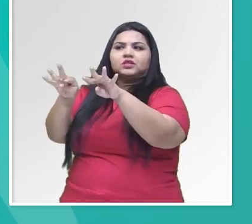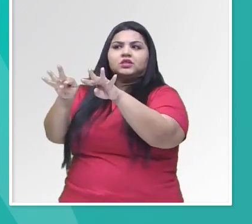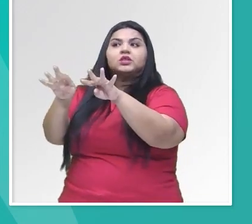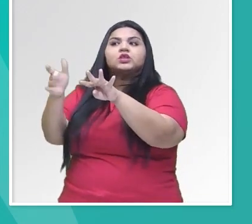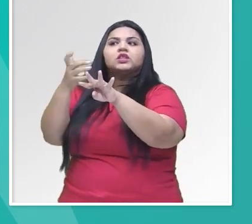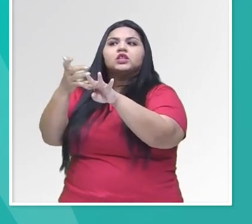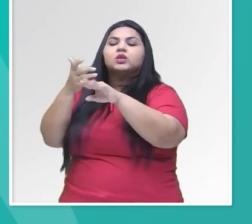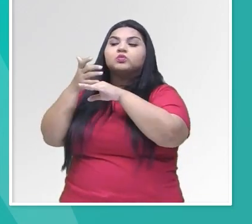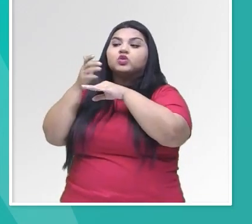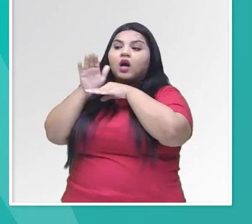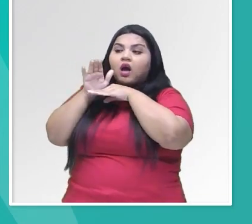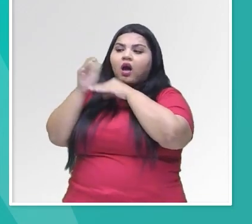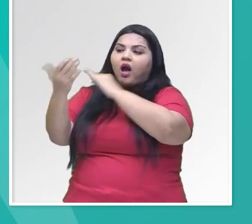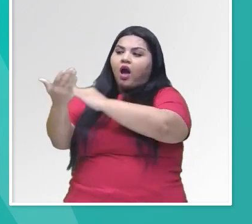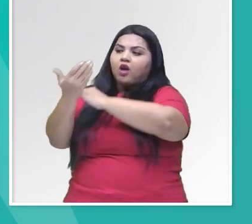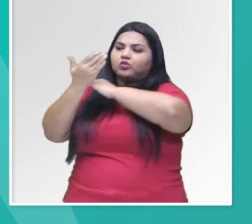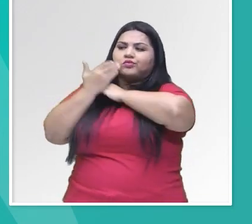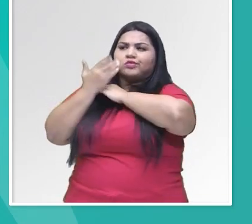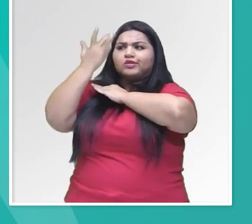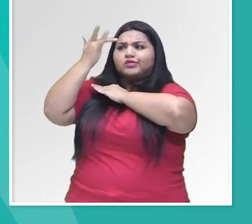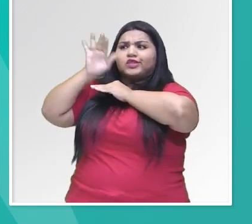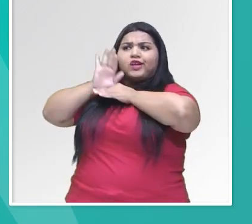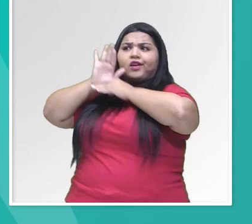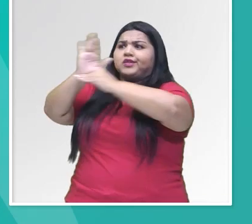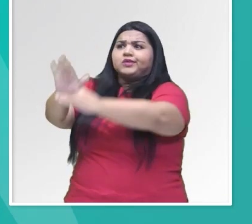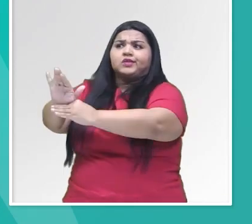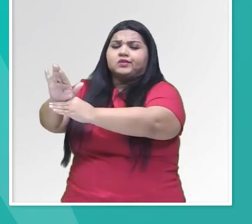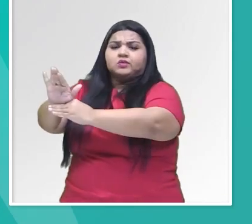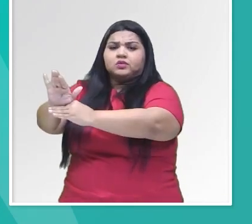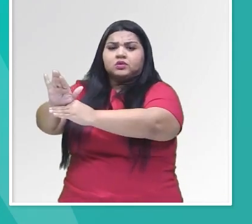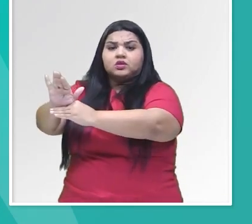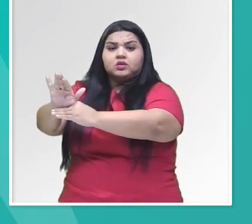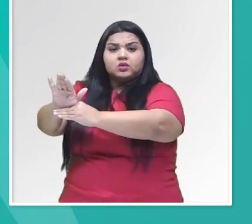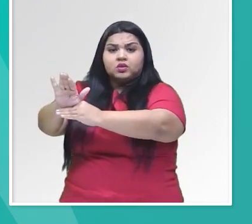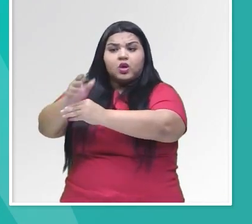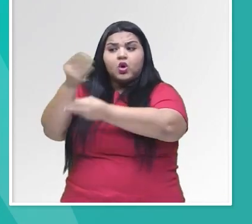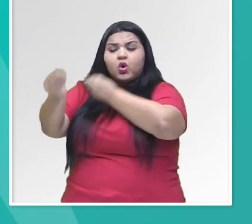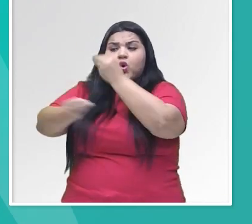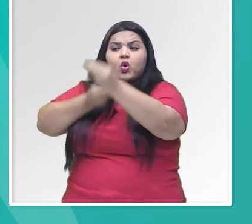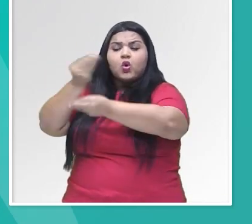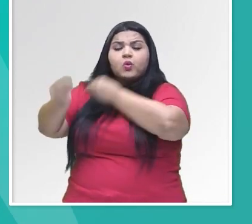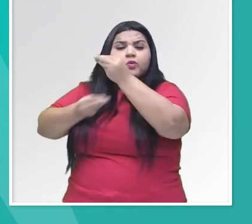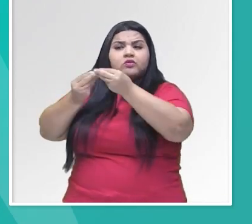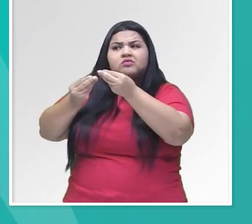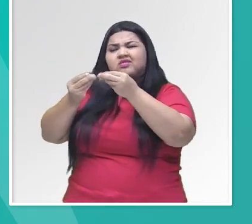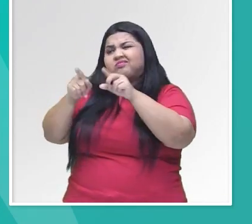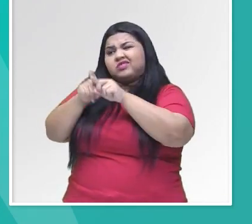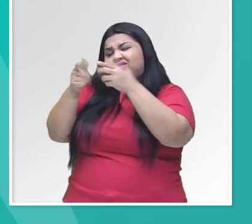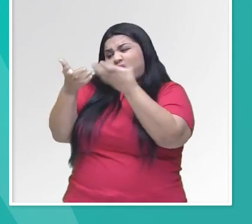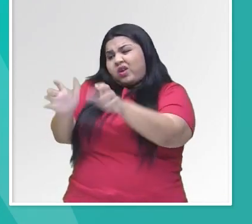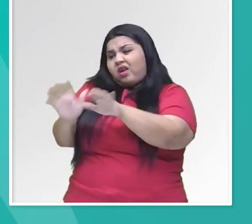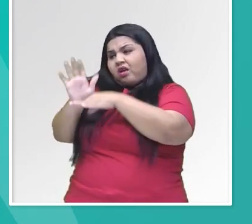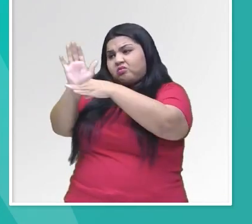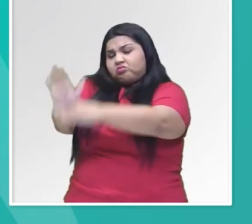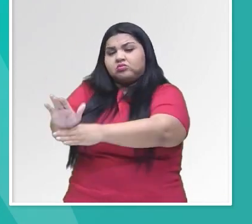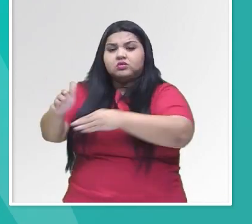ajudados, mas não sabemos ajudar o outro. Não sabemos como, nem queremos ajudar o